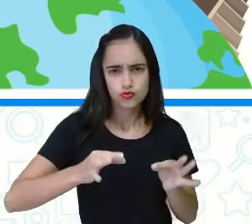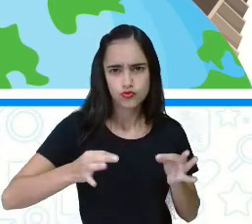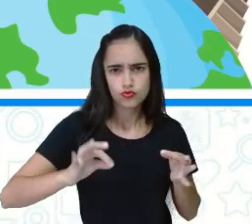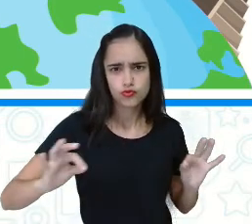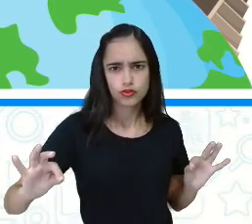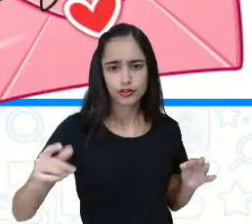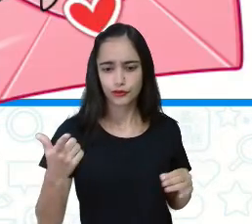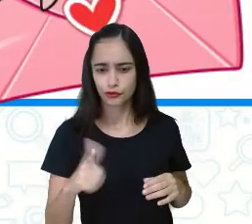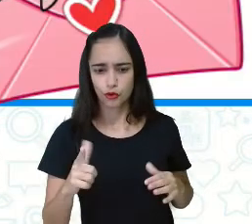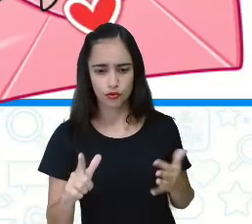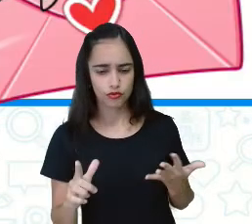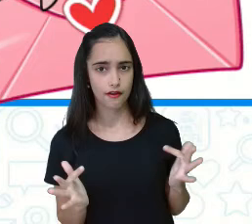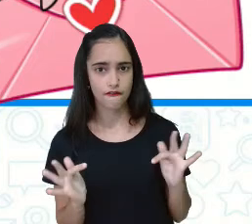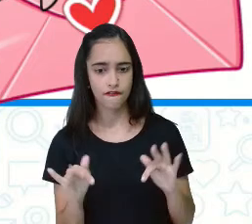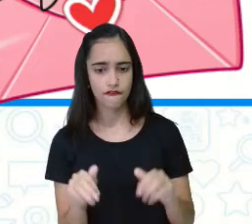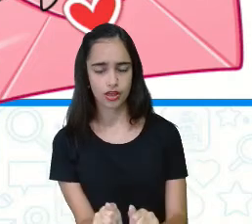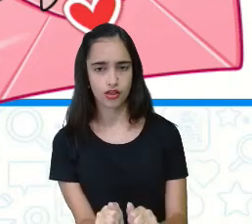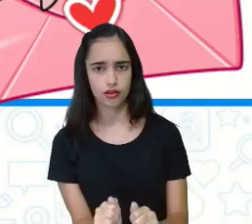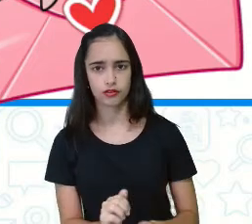Jardim, fim.